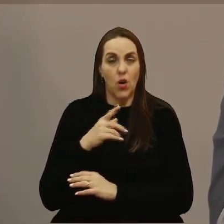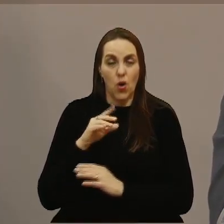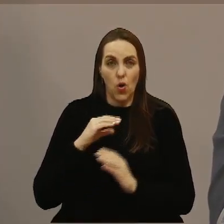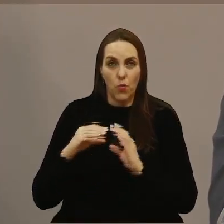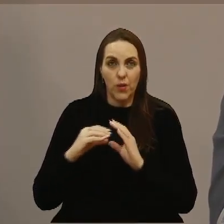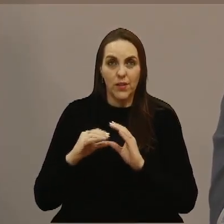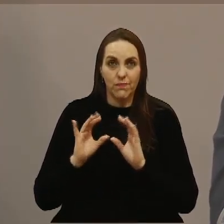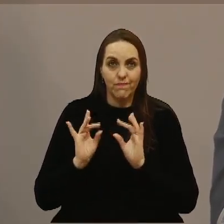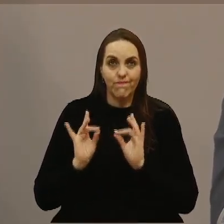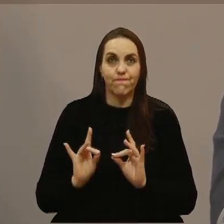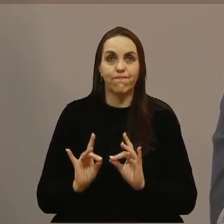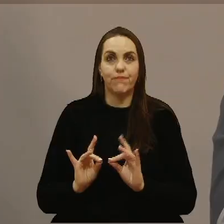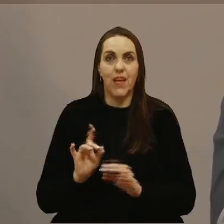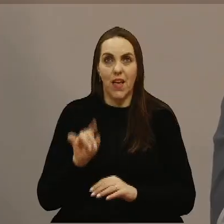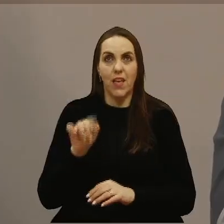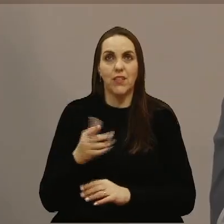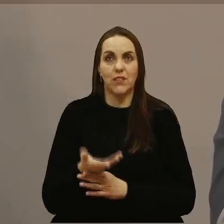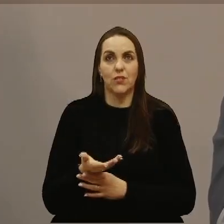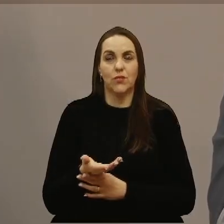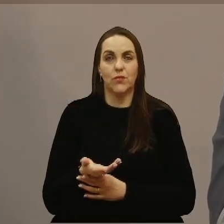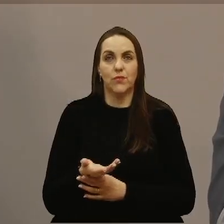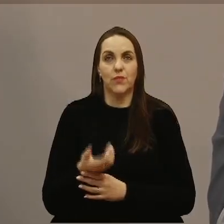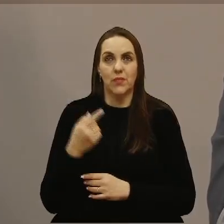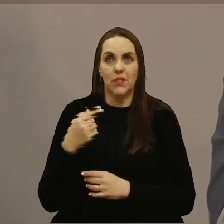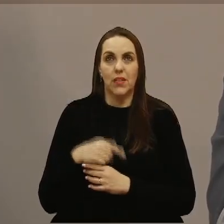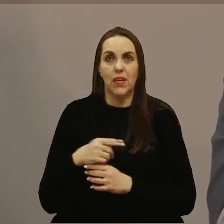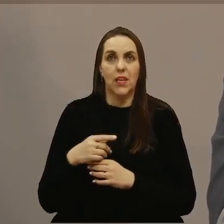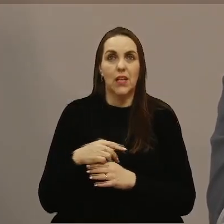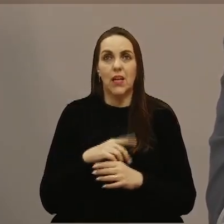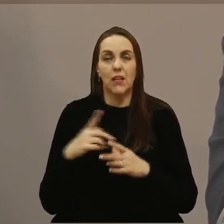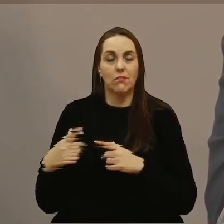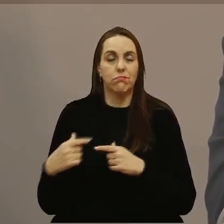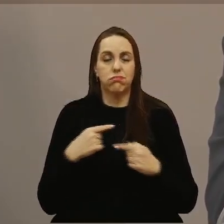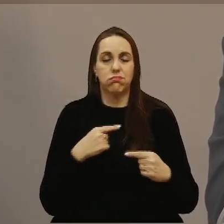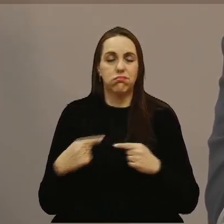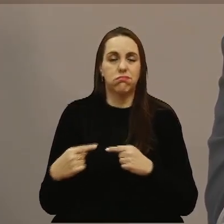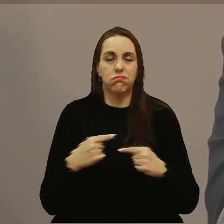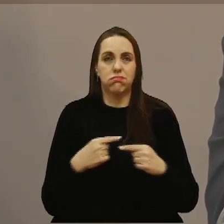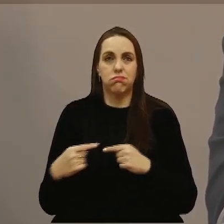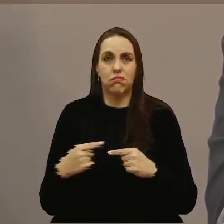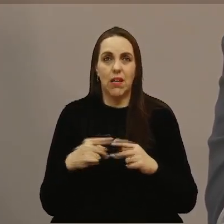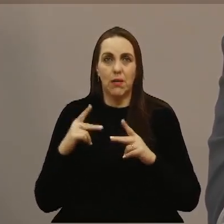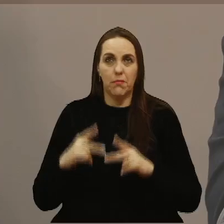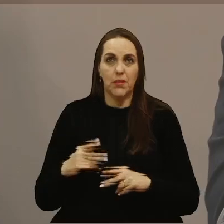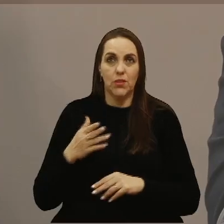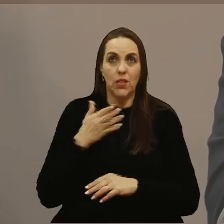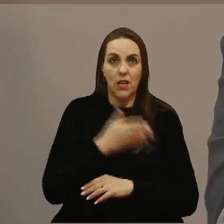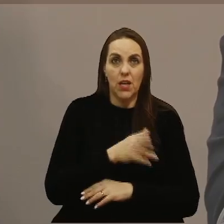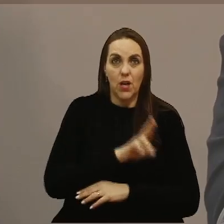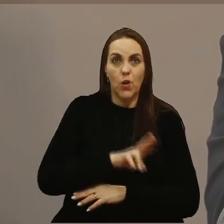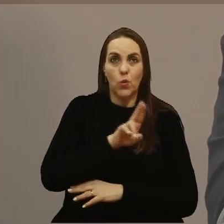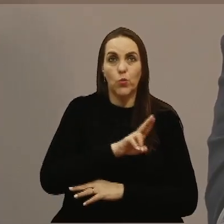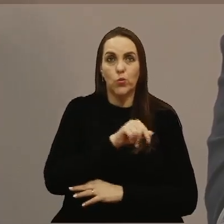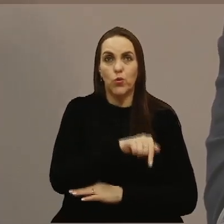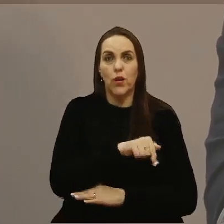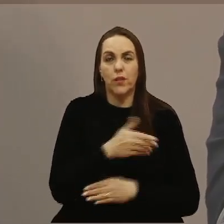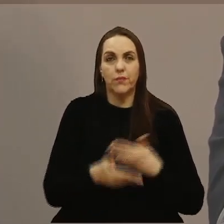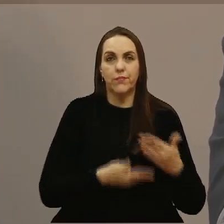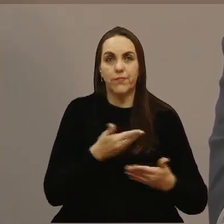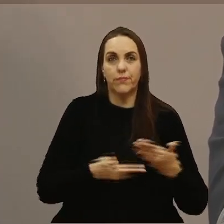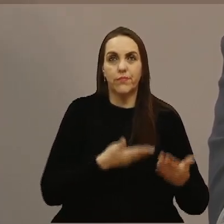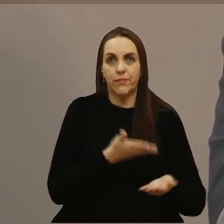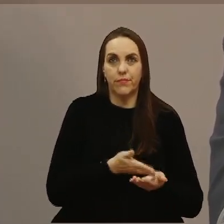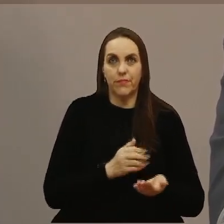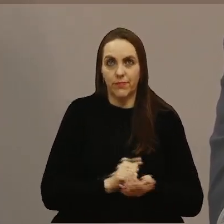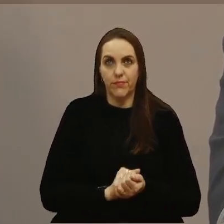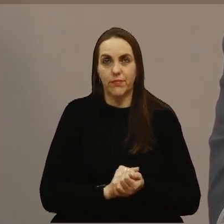isso. Nós estamos numa guerra aqui, discutindo, às vezes, o sexo dos anjos, mas quem está na ponta da linha lá, que é o usuário do serviço, precisa. Dentro